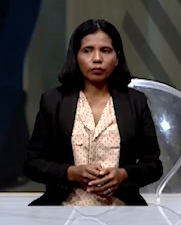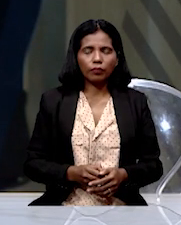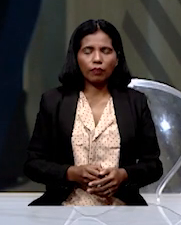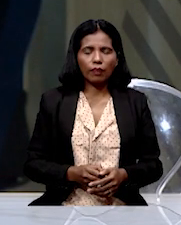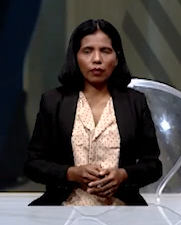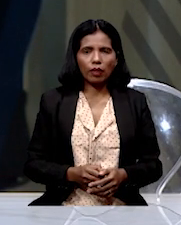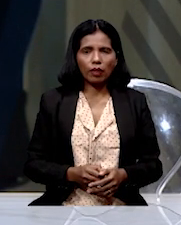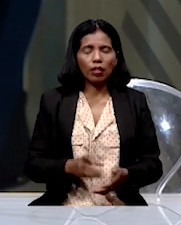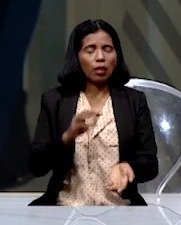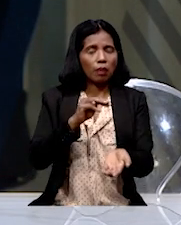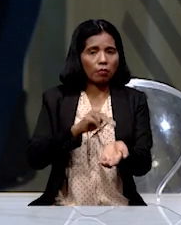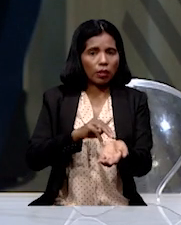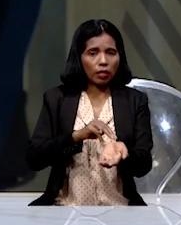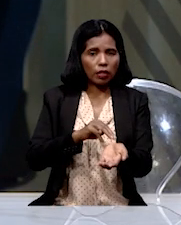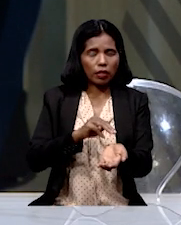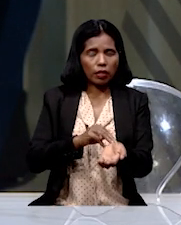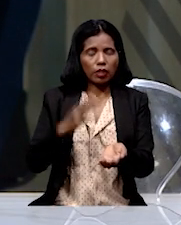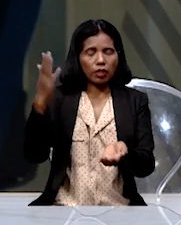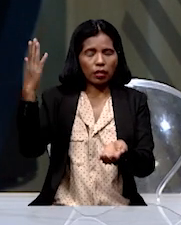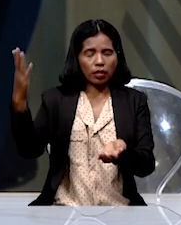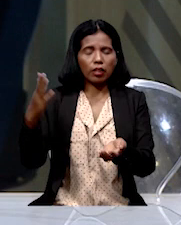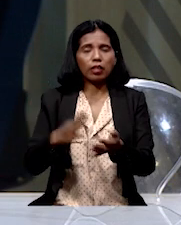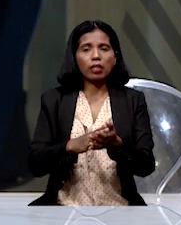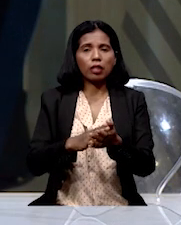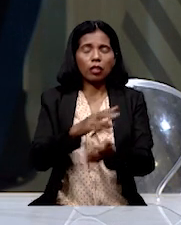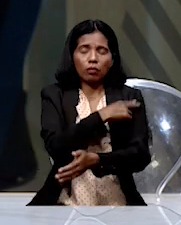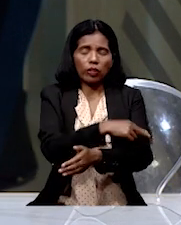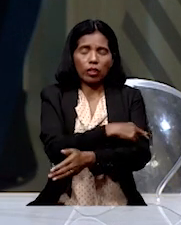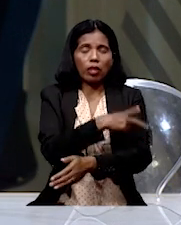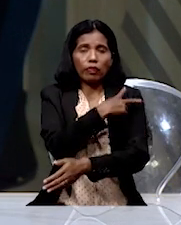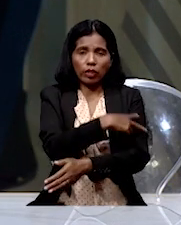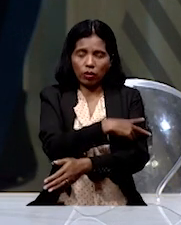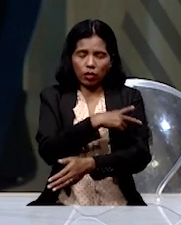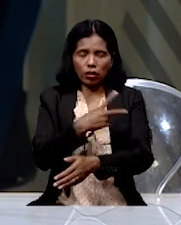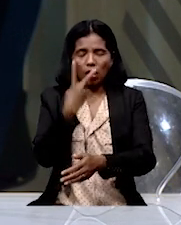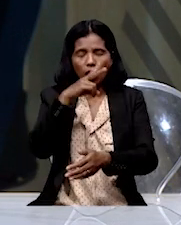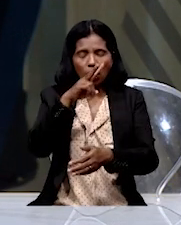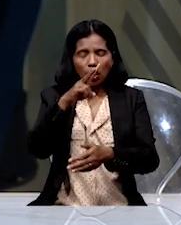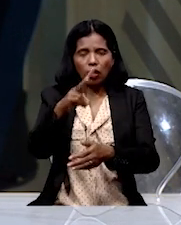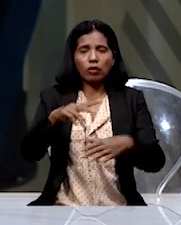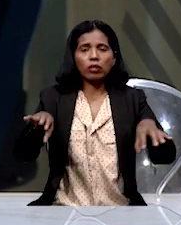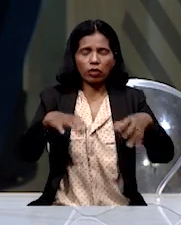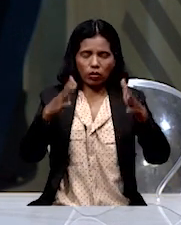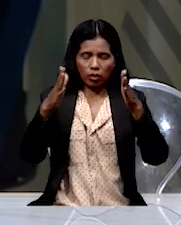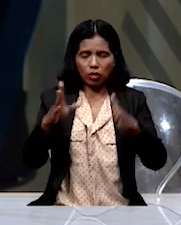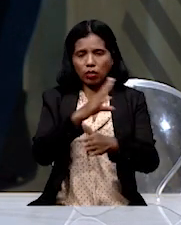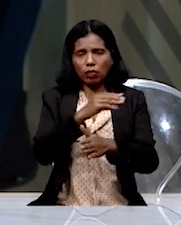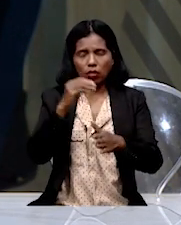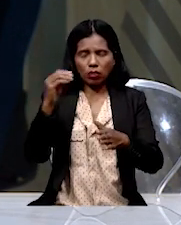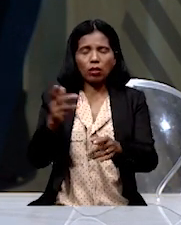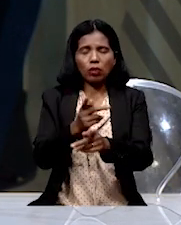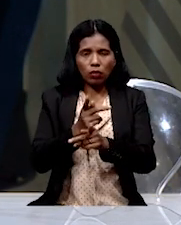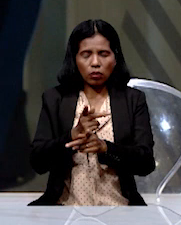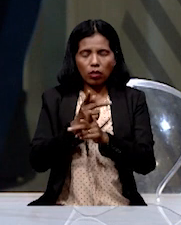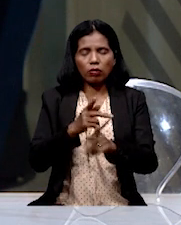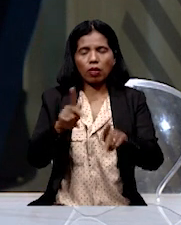Médico e Centro Internamento Veracruz preocupa o recurso humano no reagente assegura